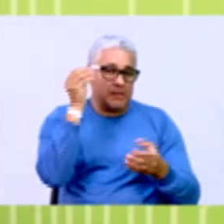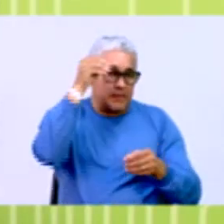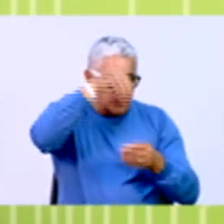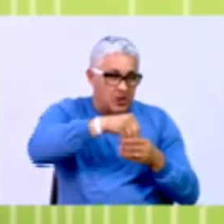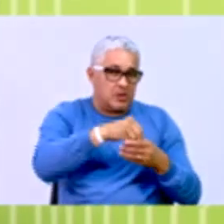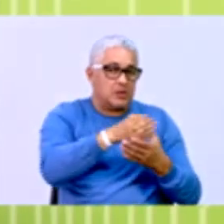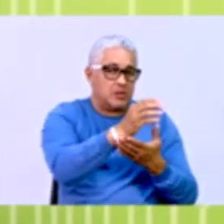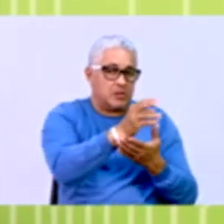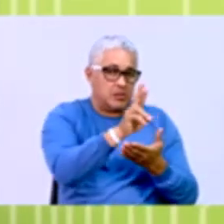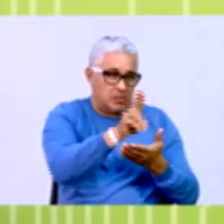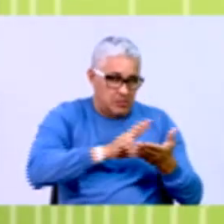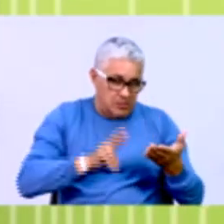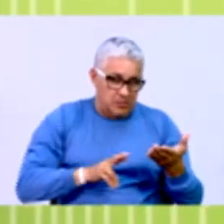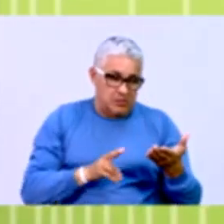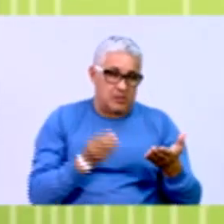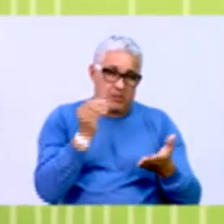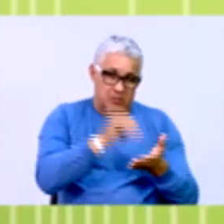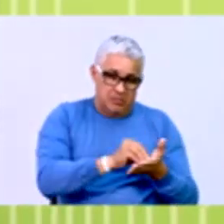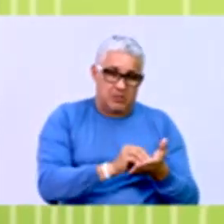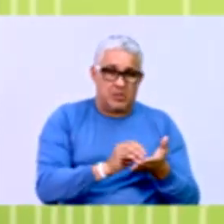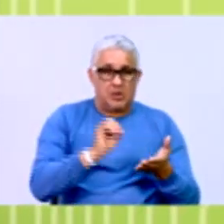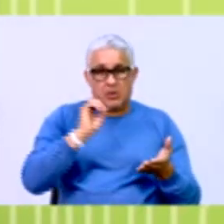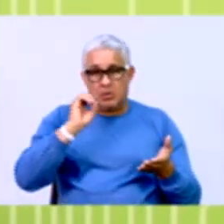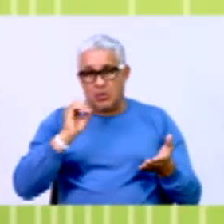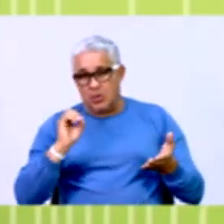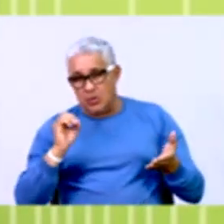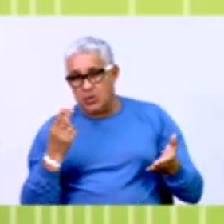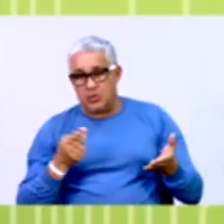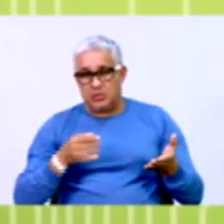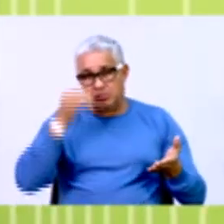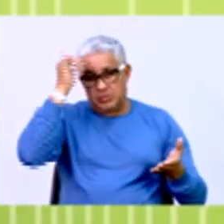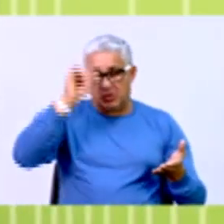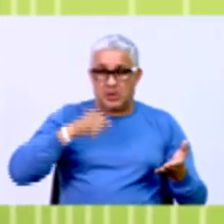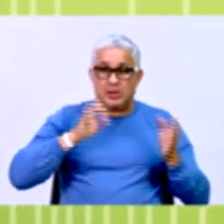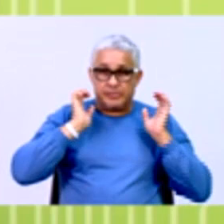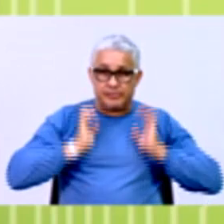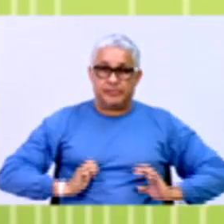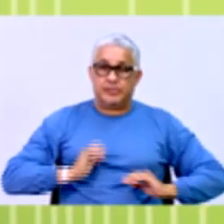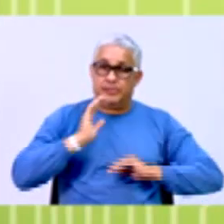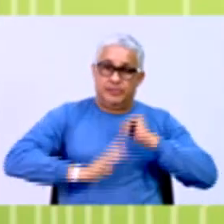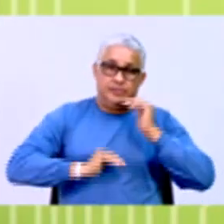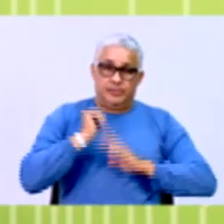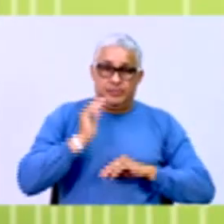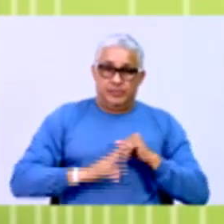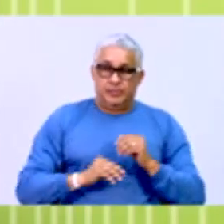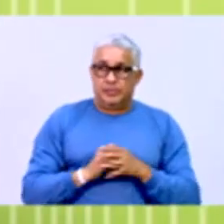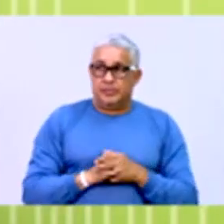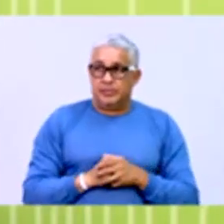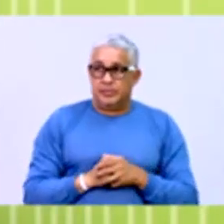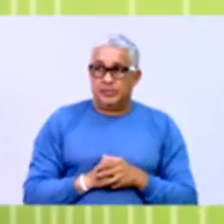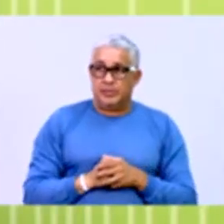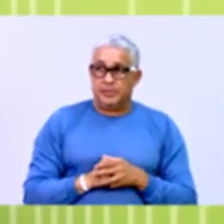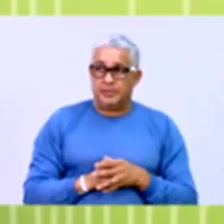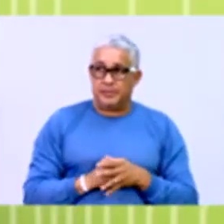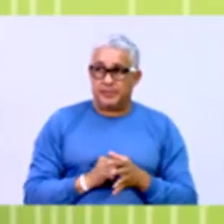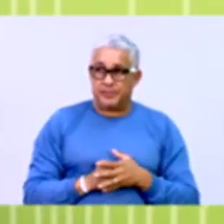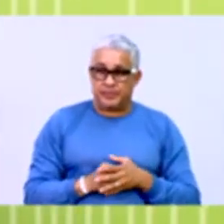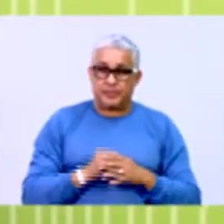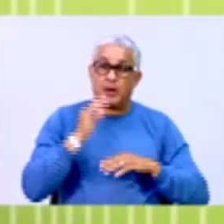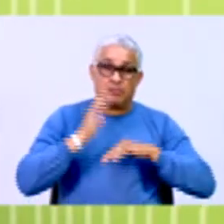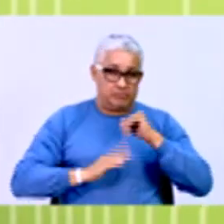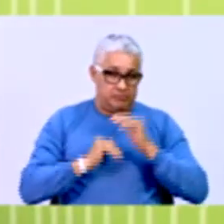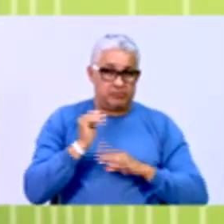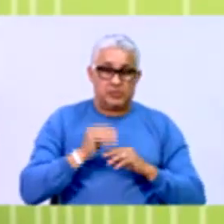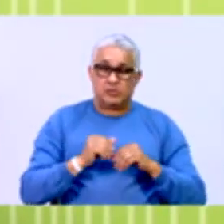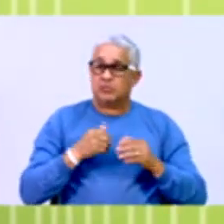Ou será que eu não coloco isso no relatório? Né? Isso é uma questão de ética profissional. Enquanto nós atuamos como profissionais,